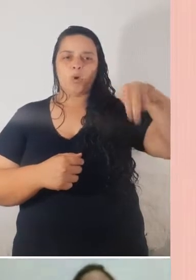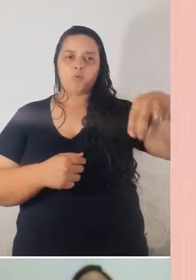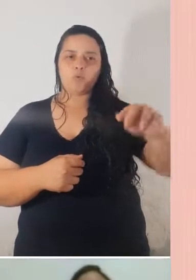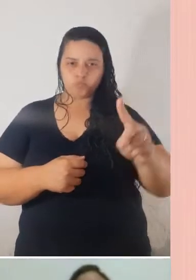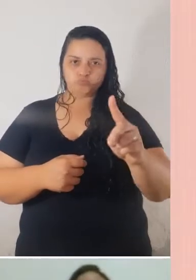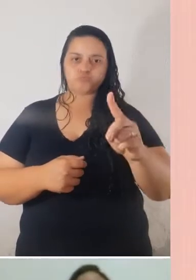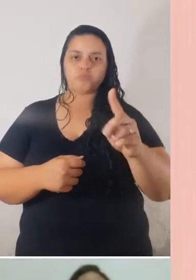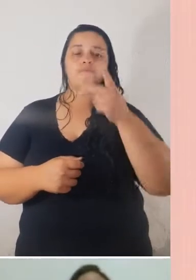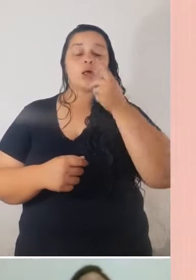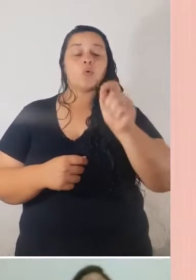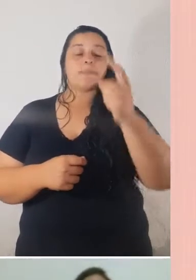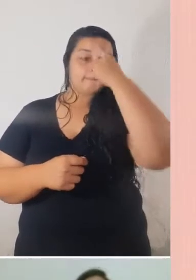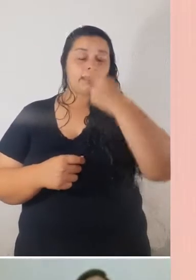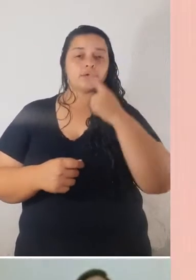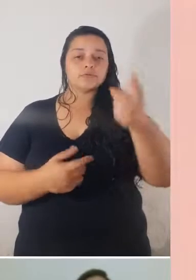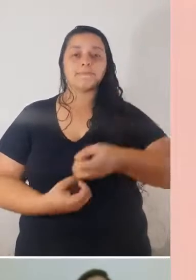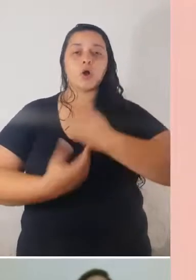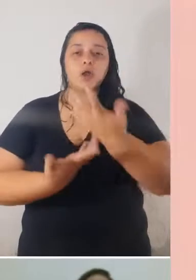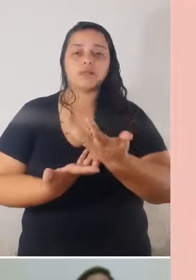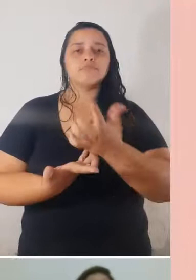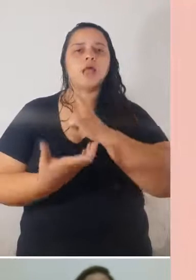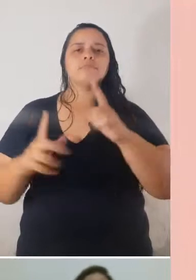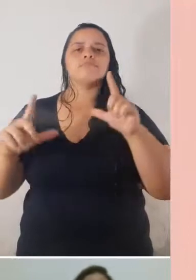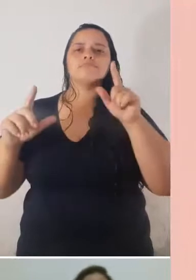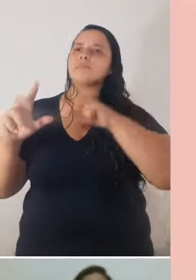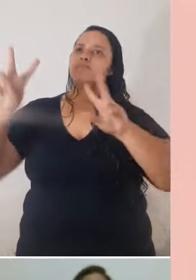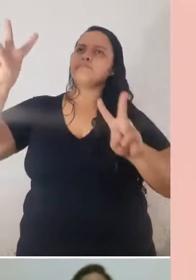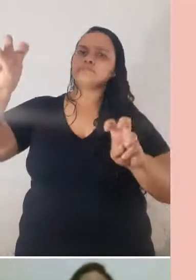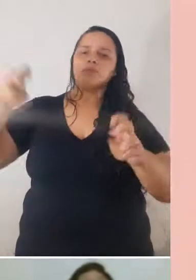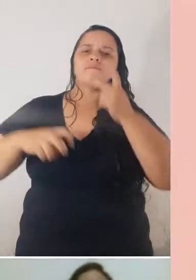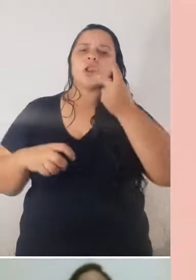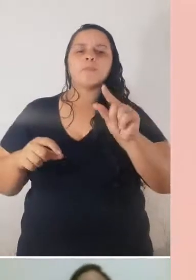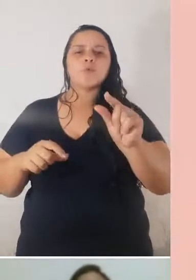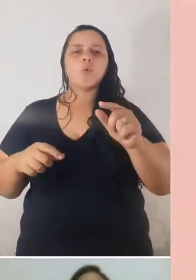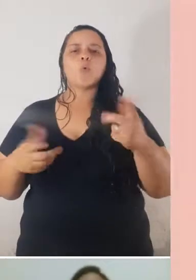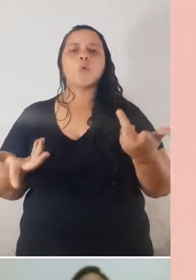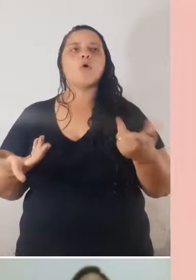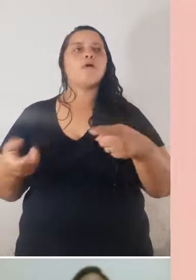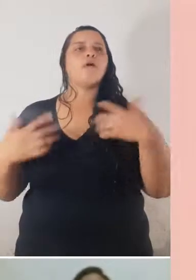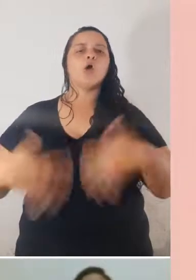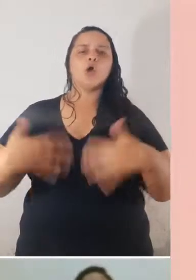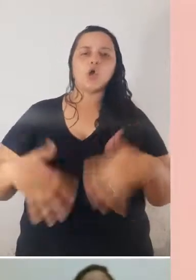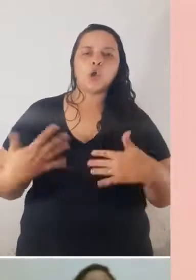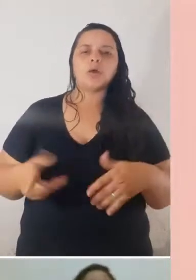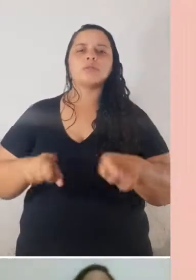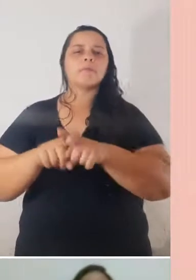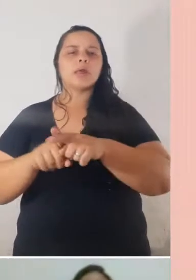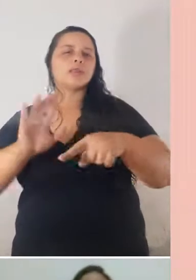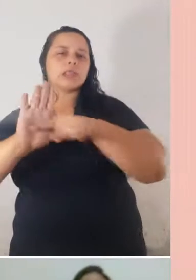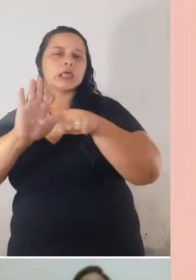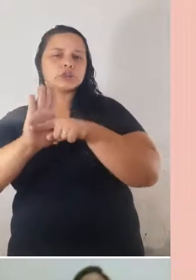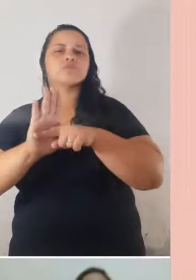tem uma imagem do poeta, e esse trecho traduz um pouco o sentimento de desesperança e de pessimismo que